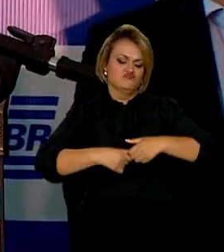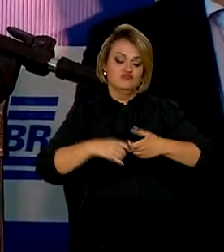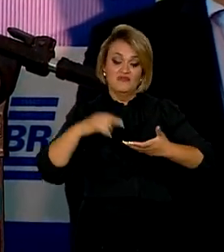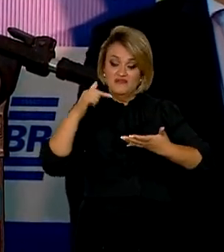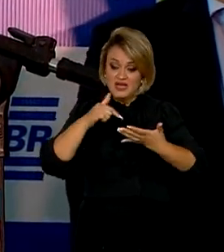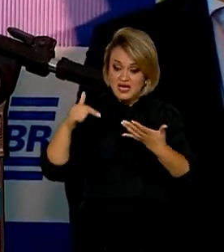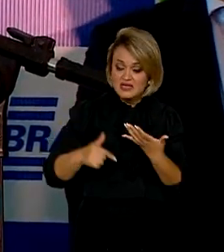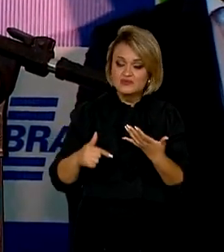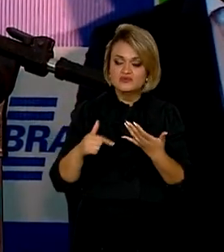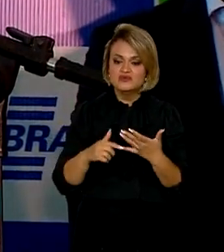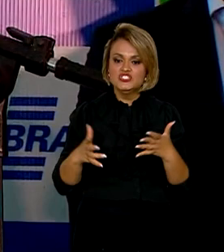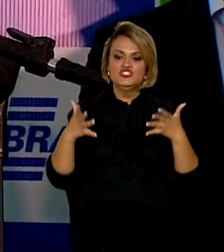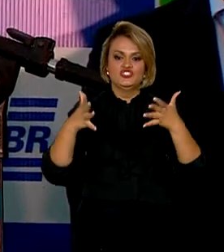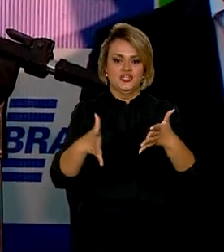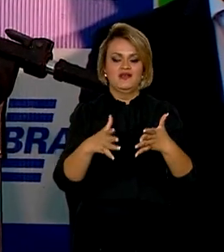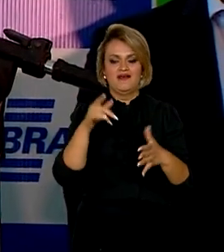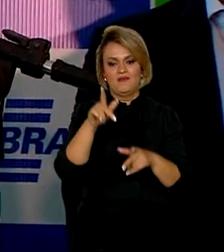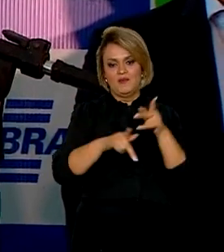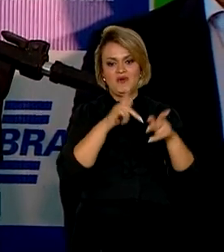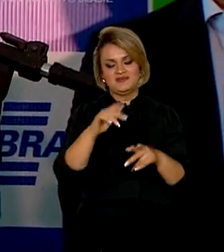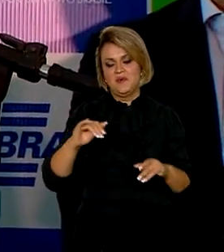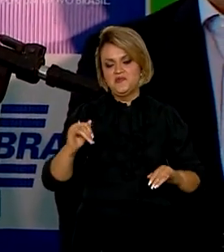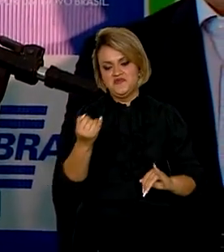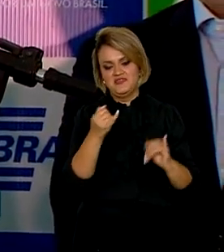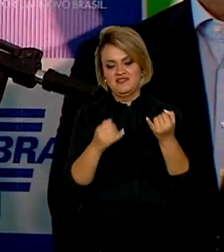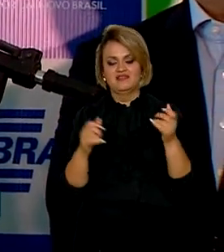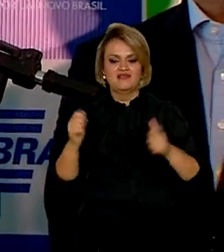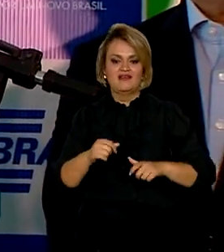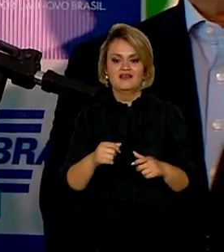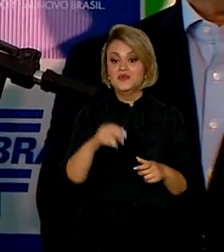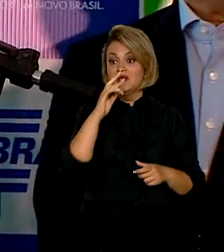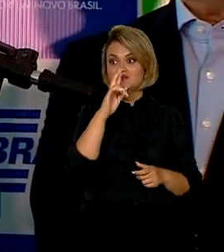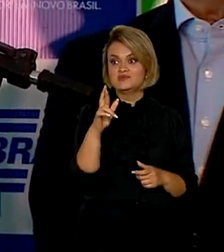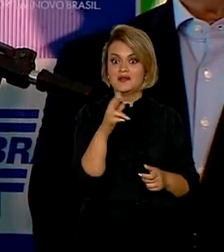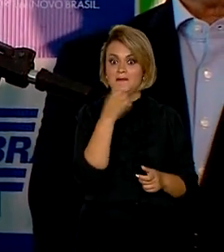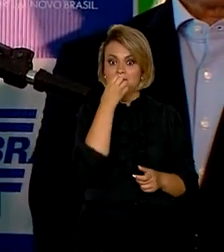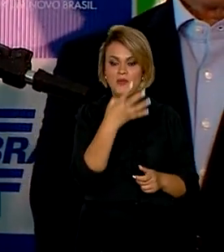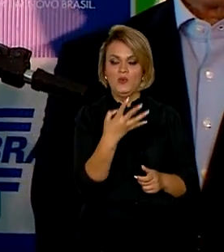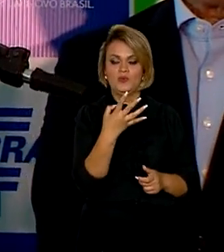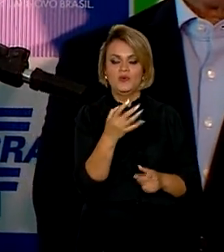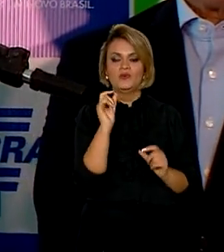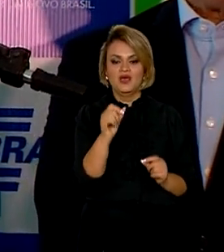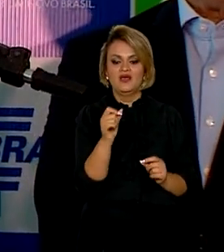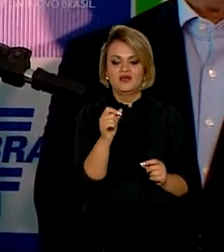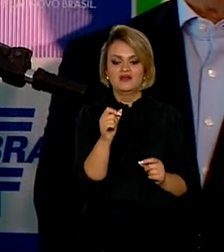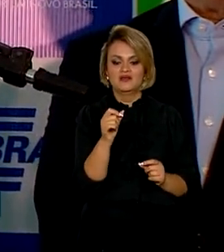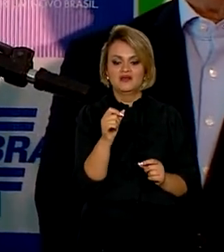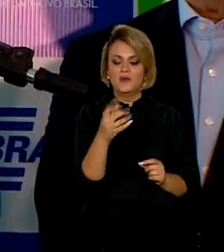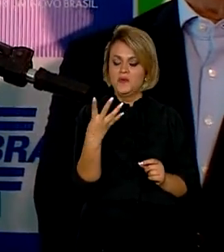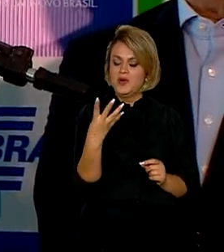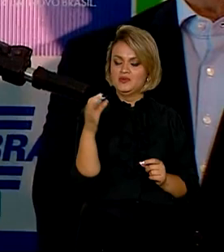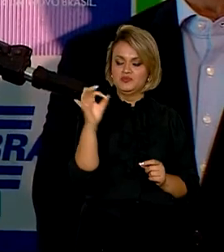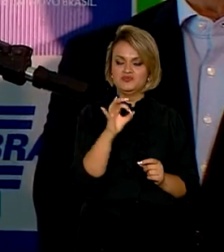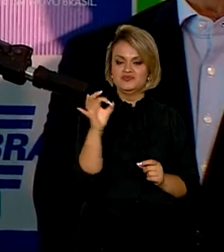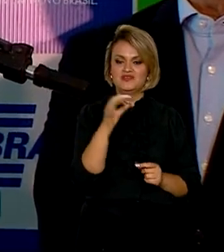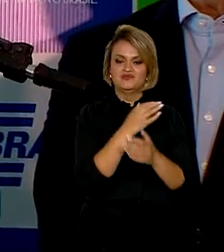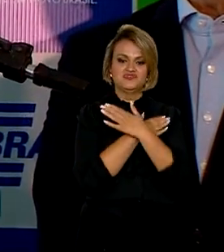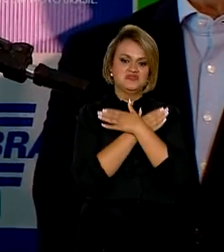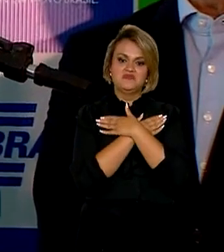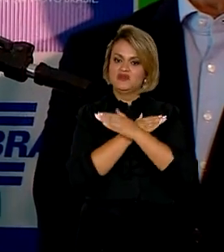isso chega diretamente à população e o resultado mais expressivo, talvez, seja o menos de 4% de